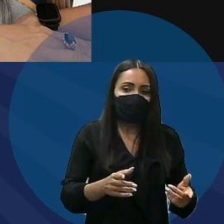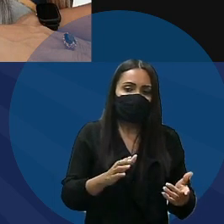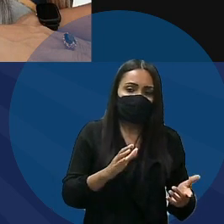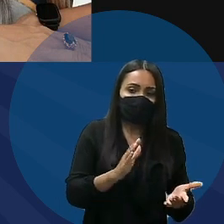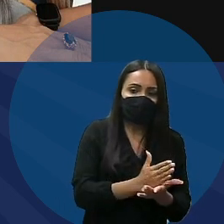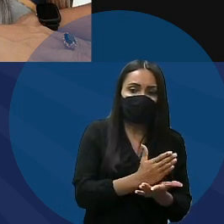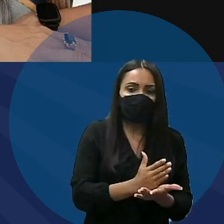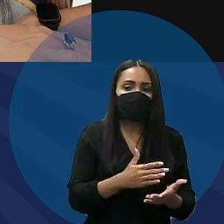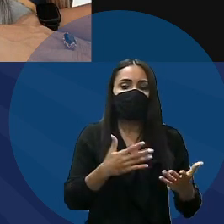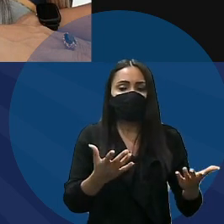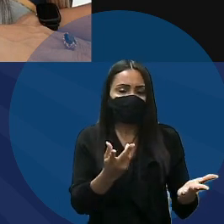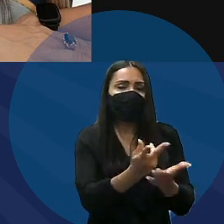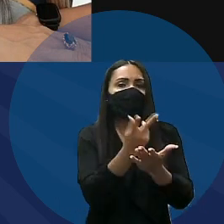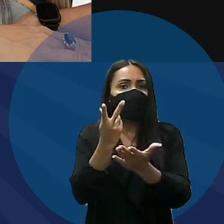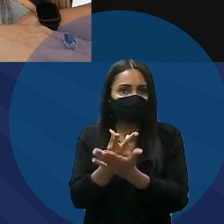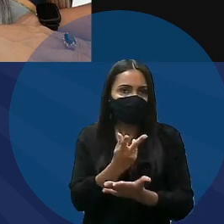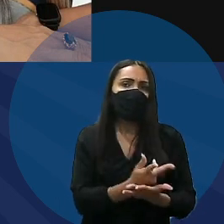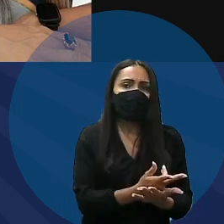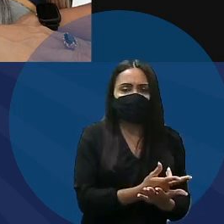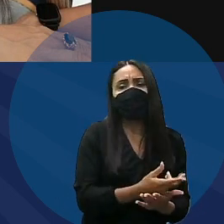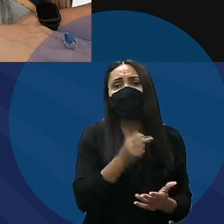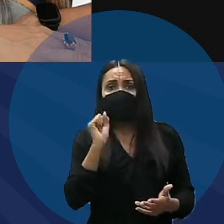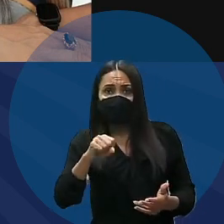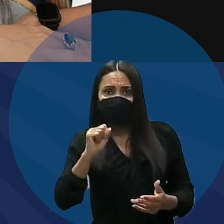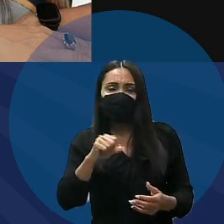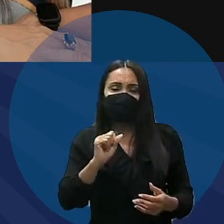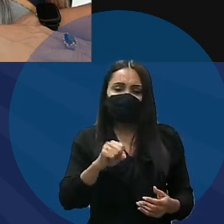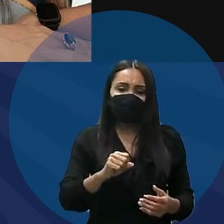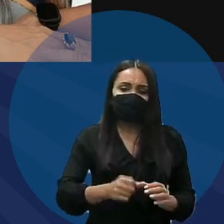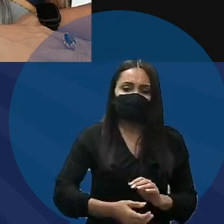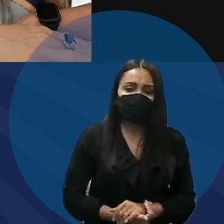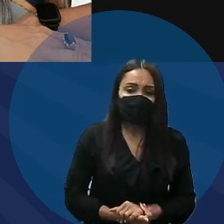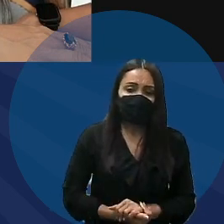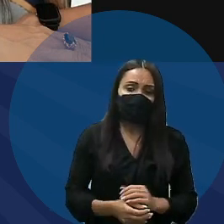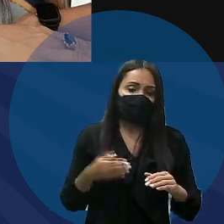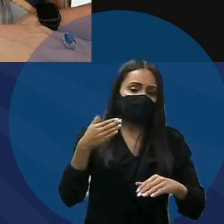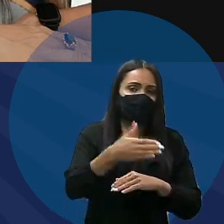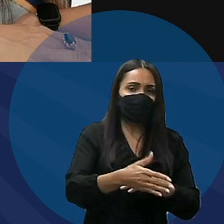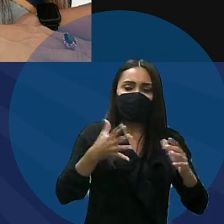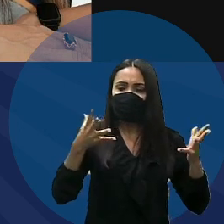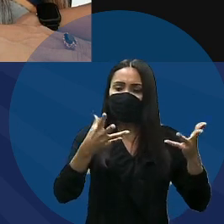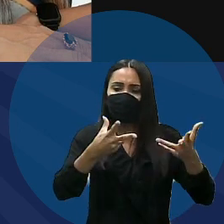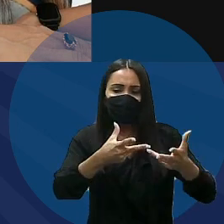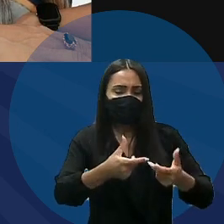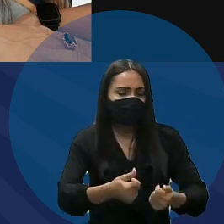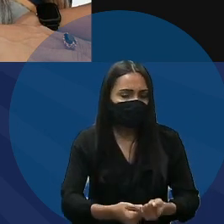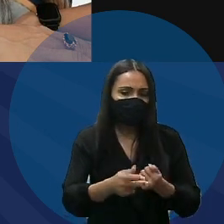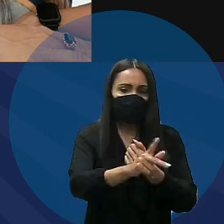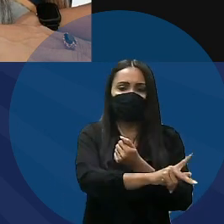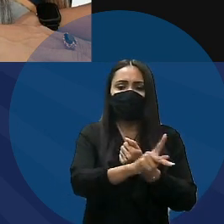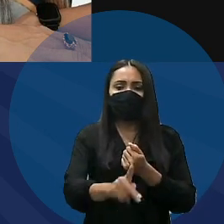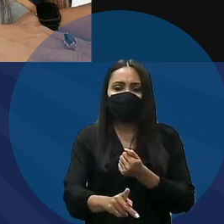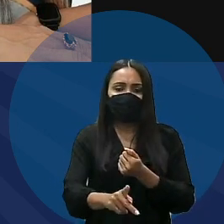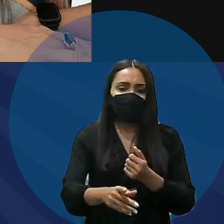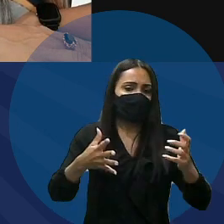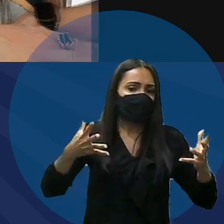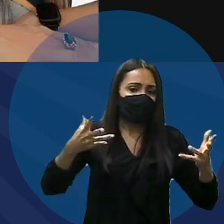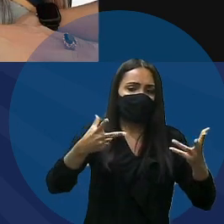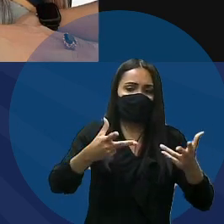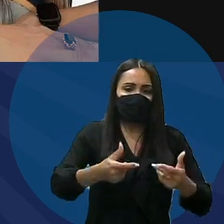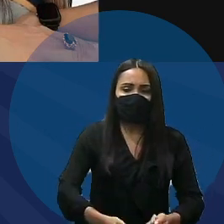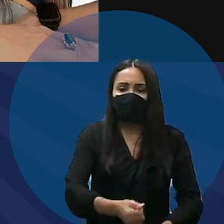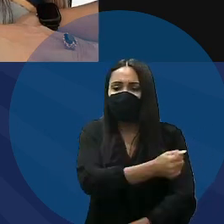eventos acontecendo de forma plena, né, com participação de todo o corpo docente, de todo o corpo discente, e, como eu